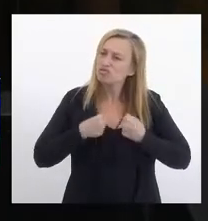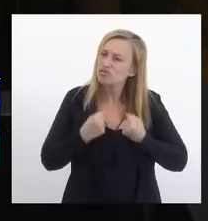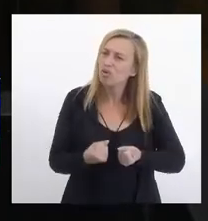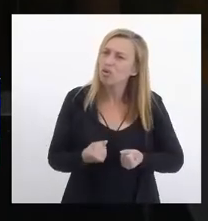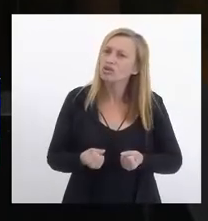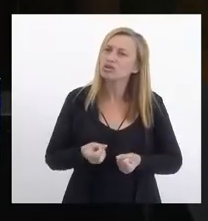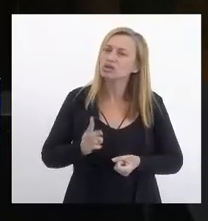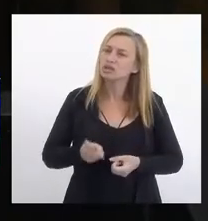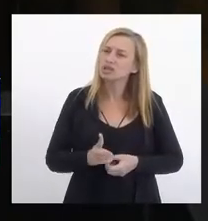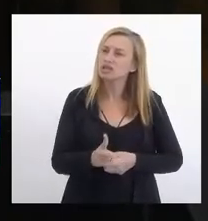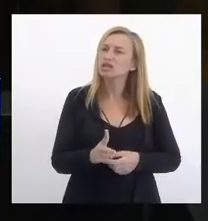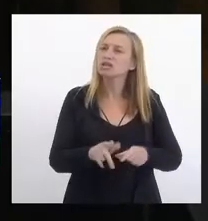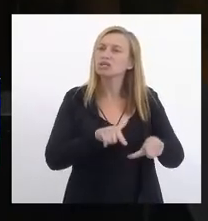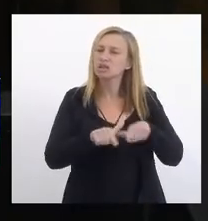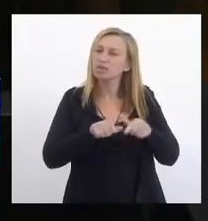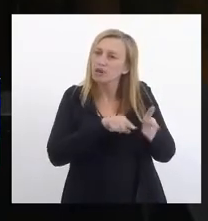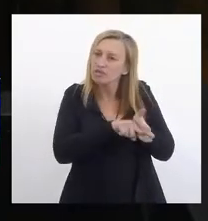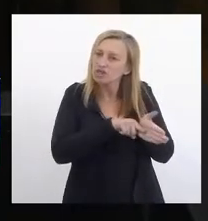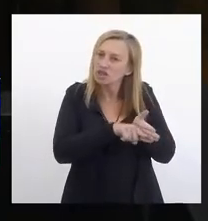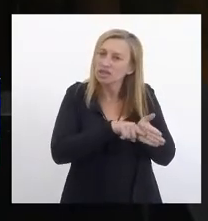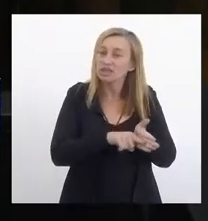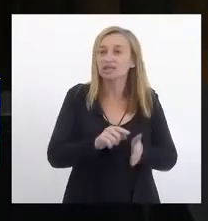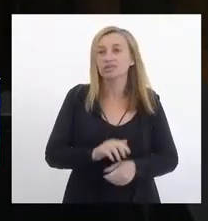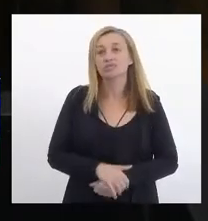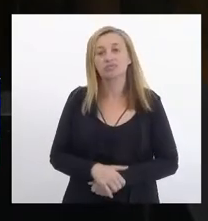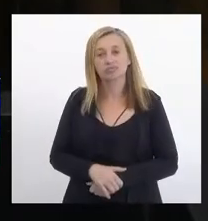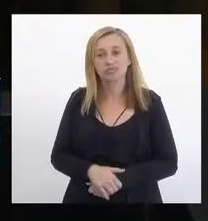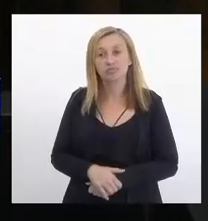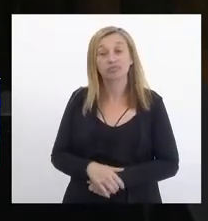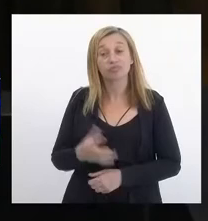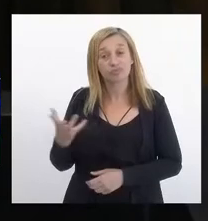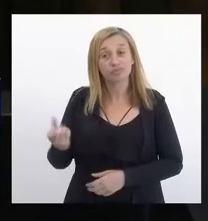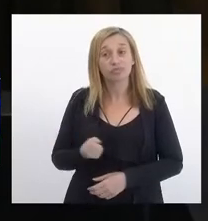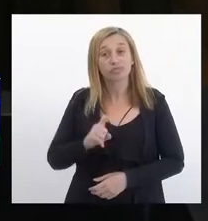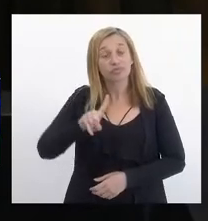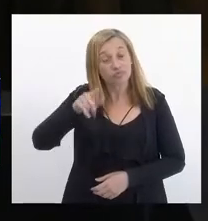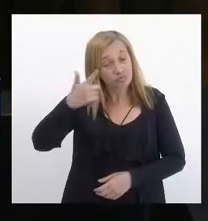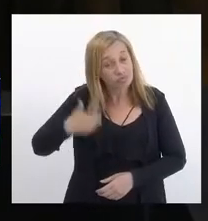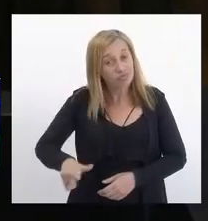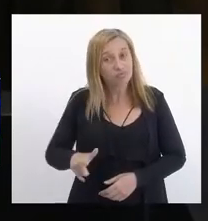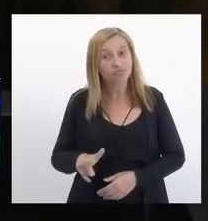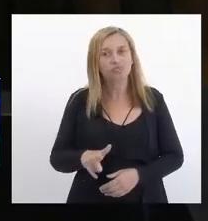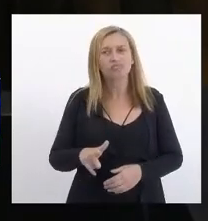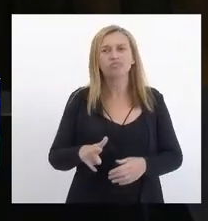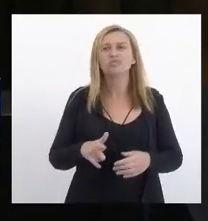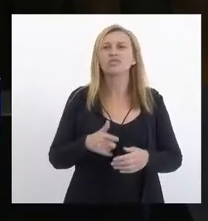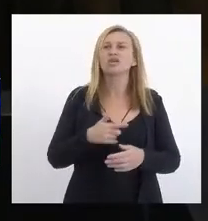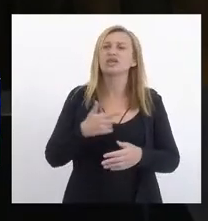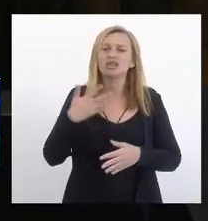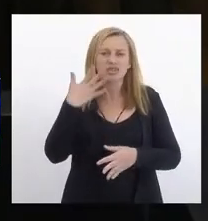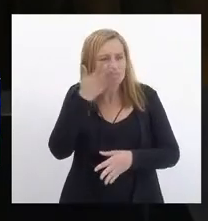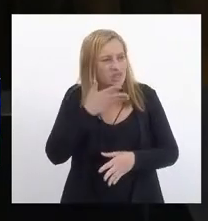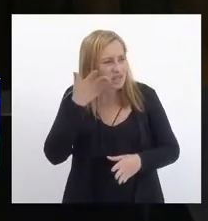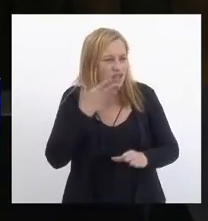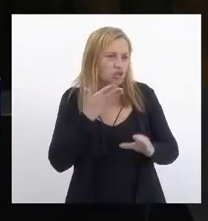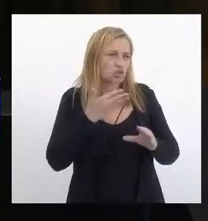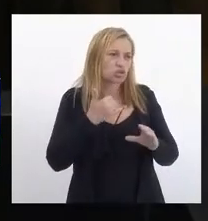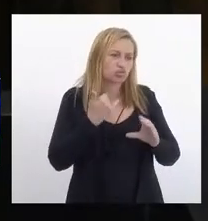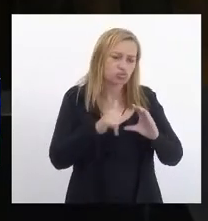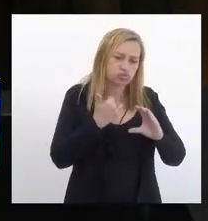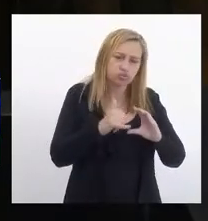meu trabalho de fiscalização. E aí eu recebo mais uma vez vários áudios, várias mensagens. Por